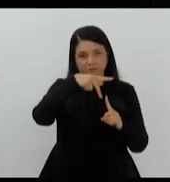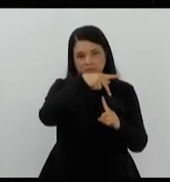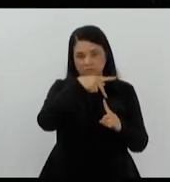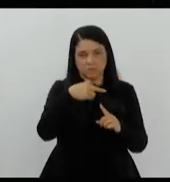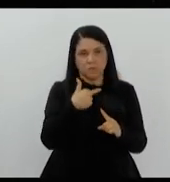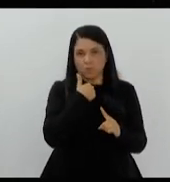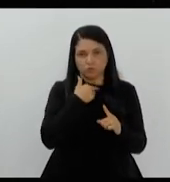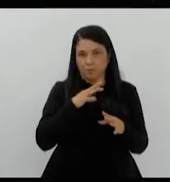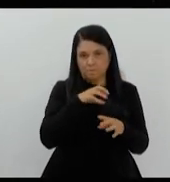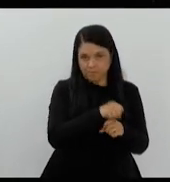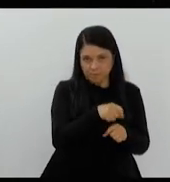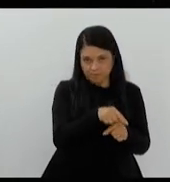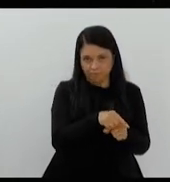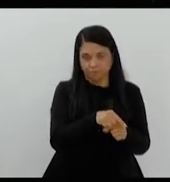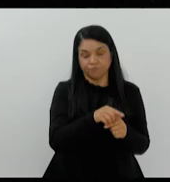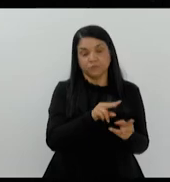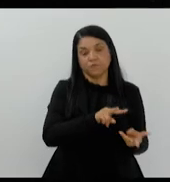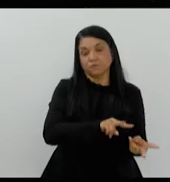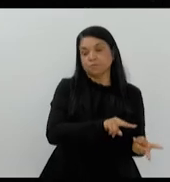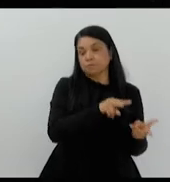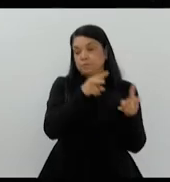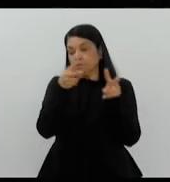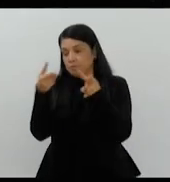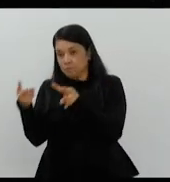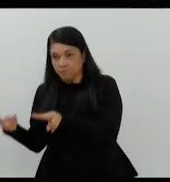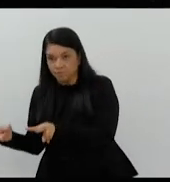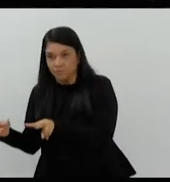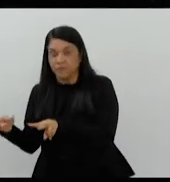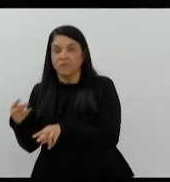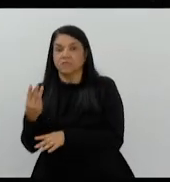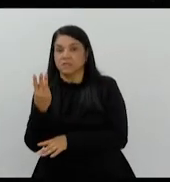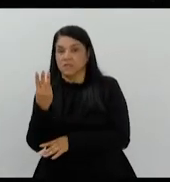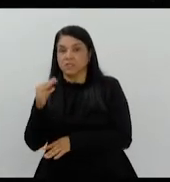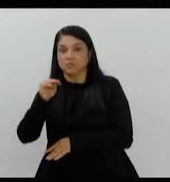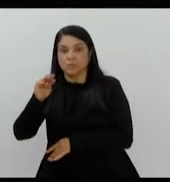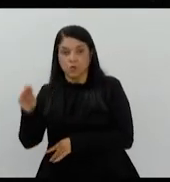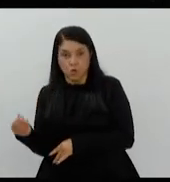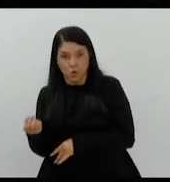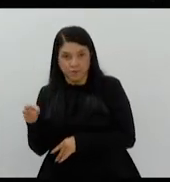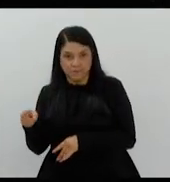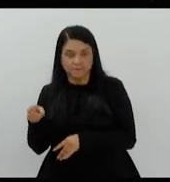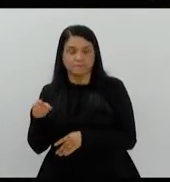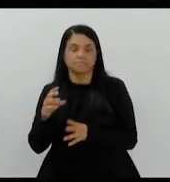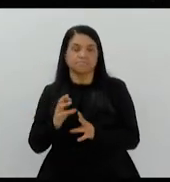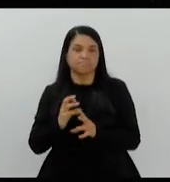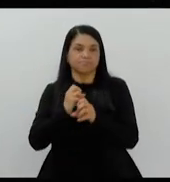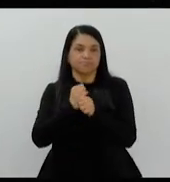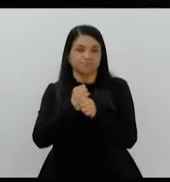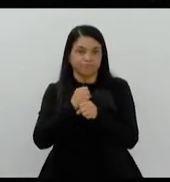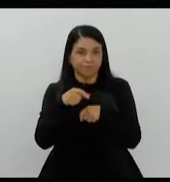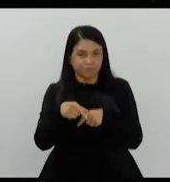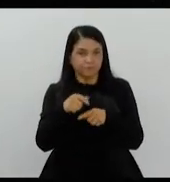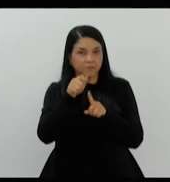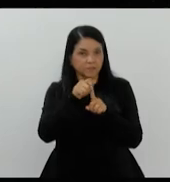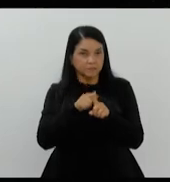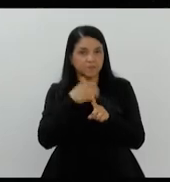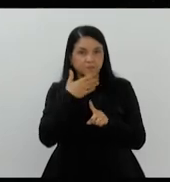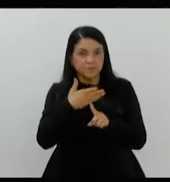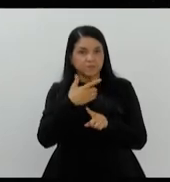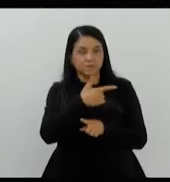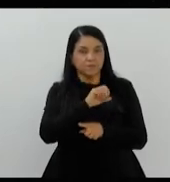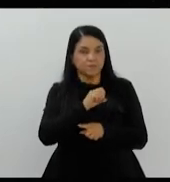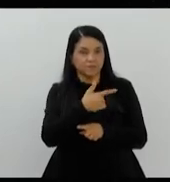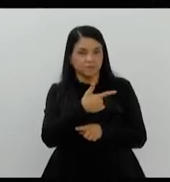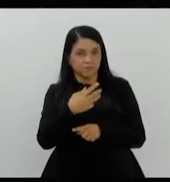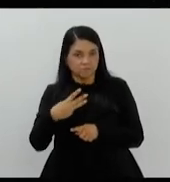3 bilhões dos fundos para o Tesouro e as contas de 23 foram aprovadas. E a de 24,